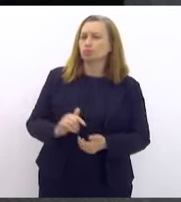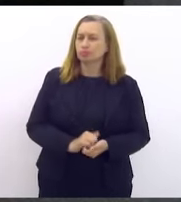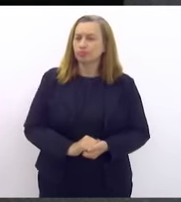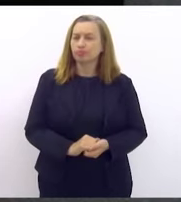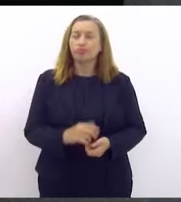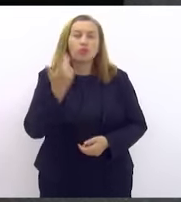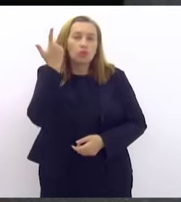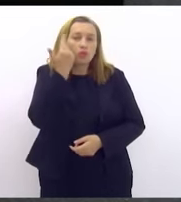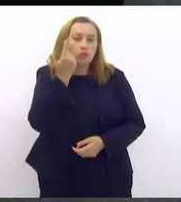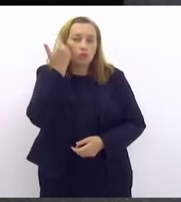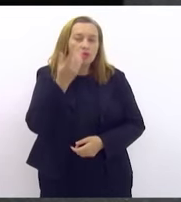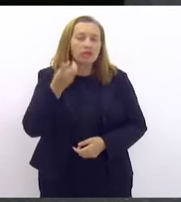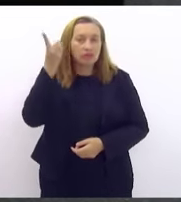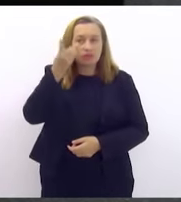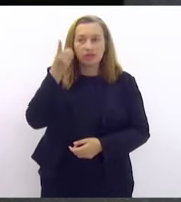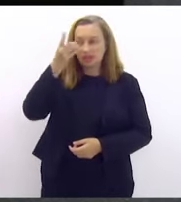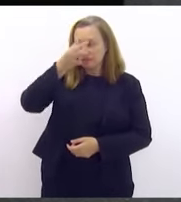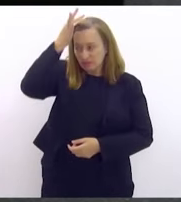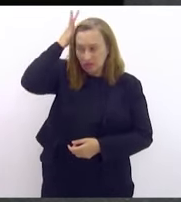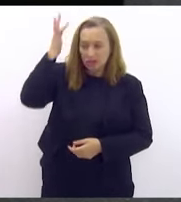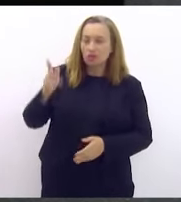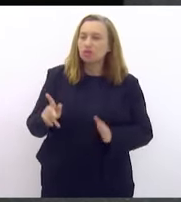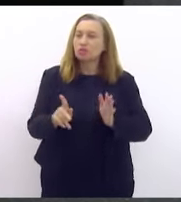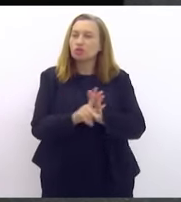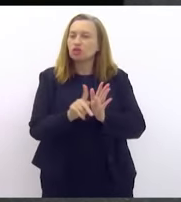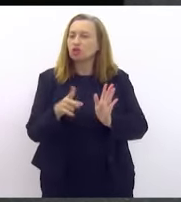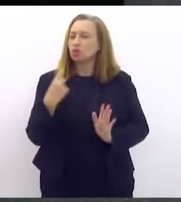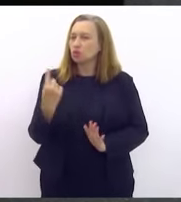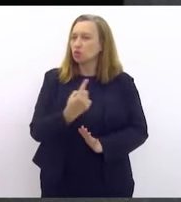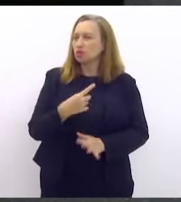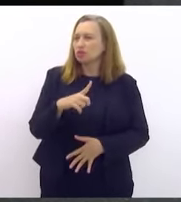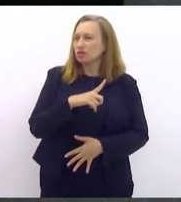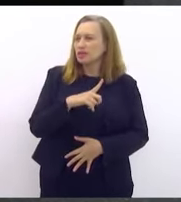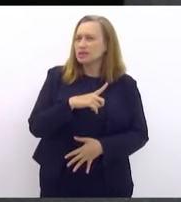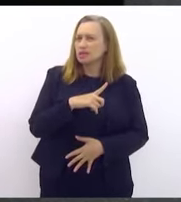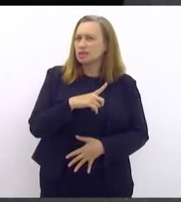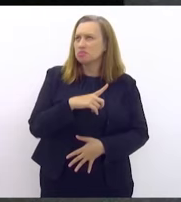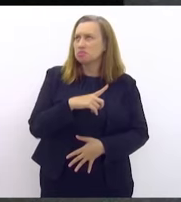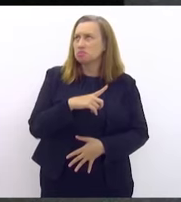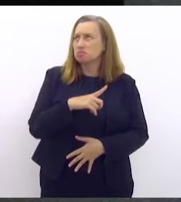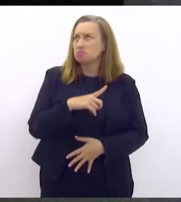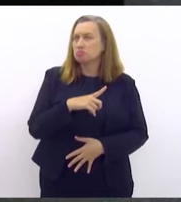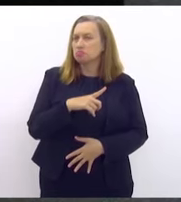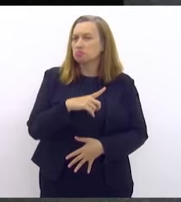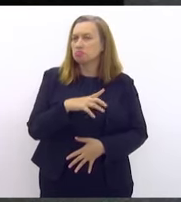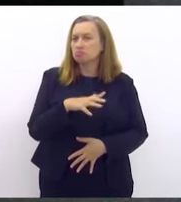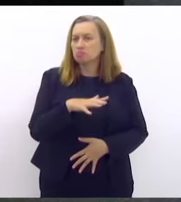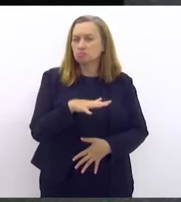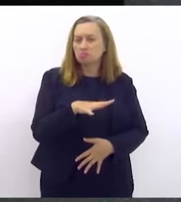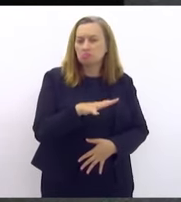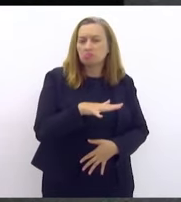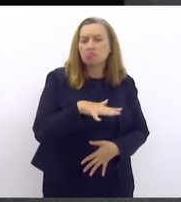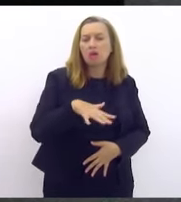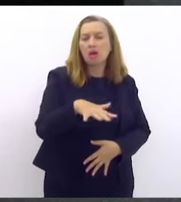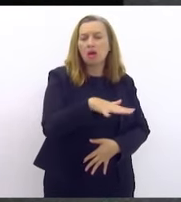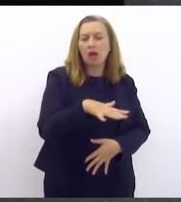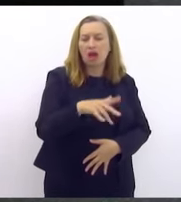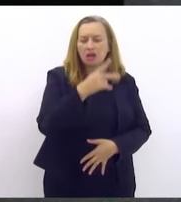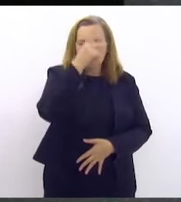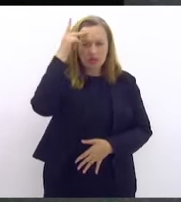normalmente, deputado Fred Pacheco, os projetos nossos, quando tem setores como esses, pessoas